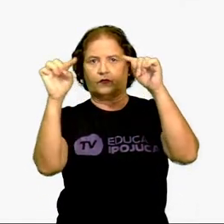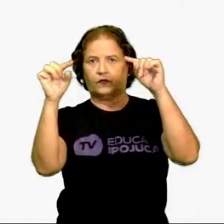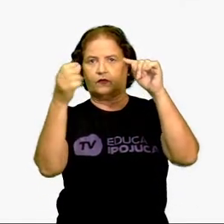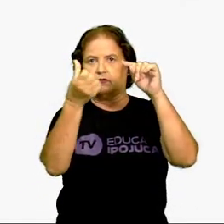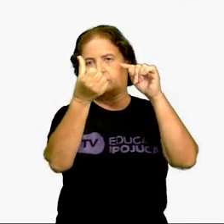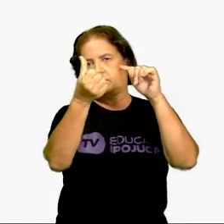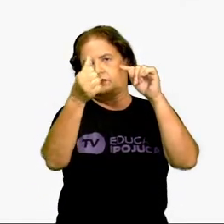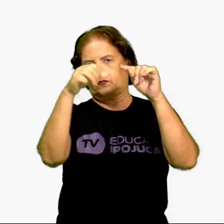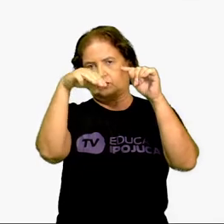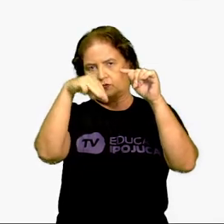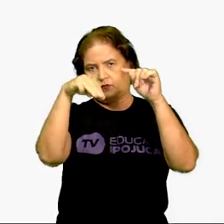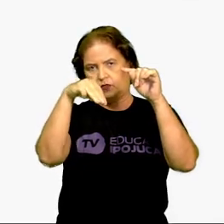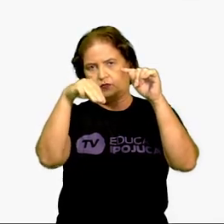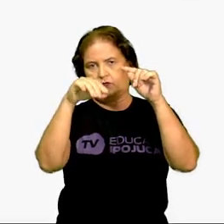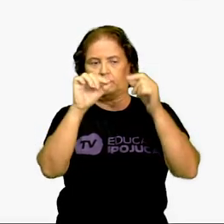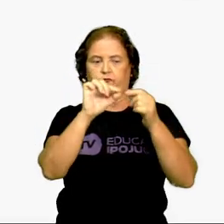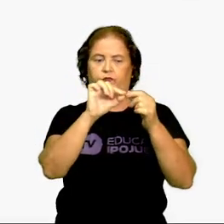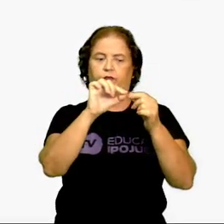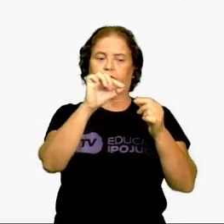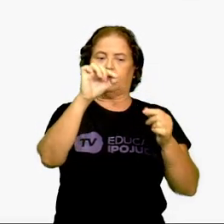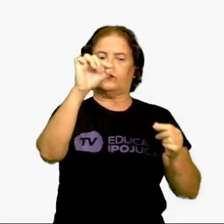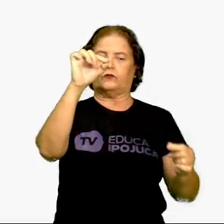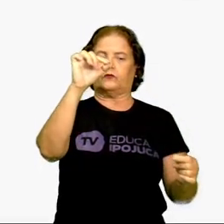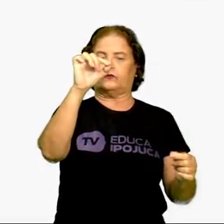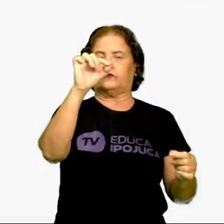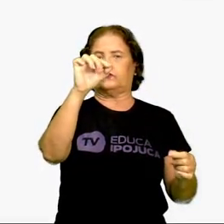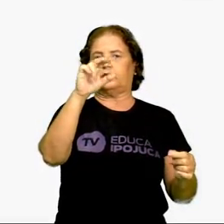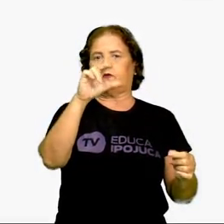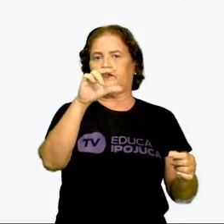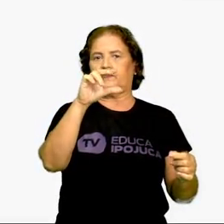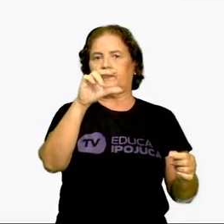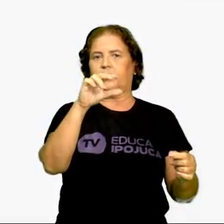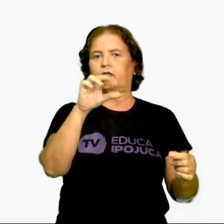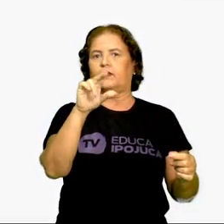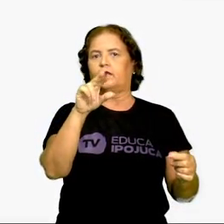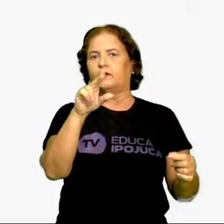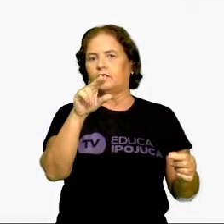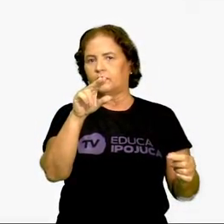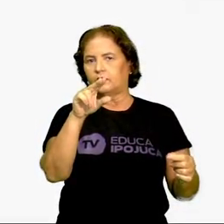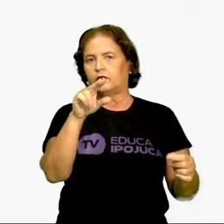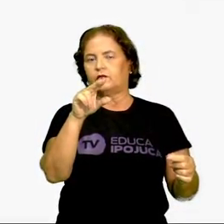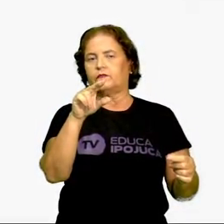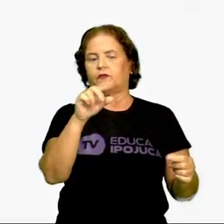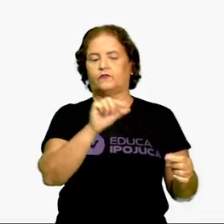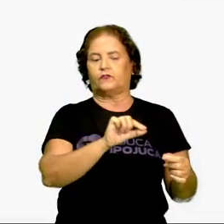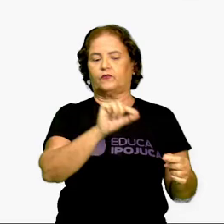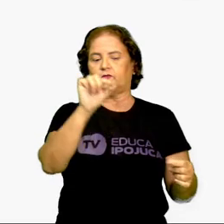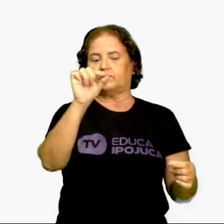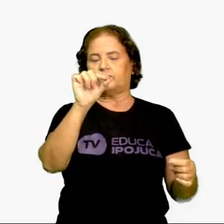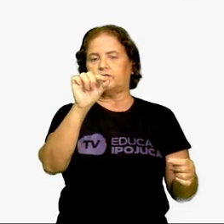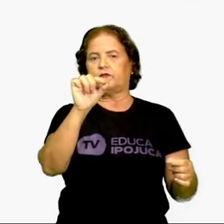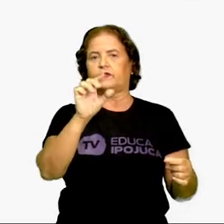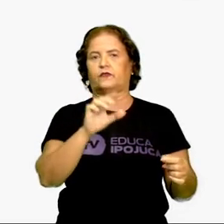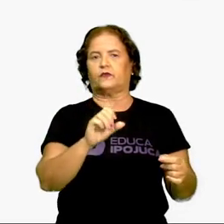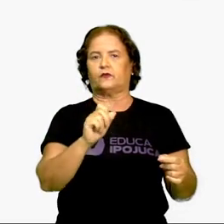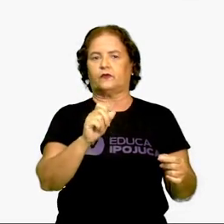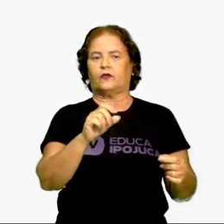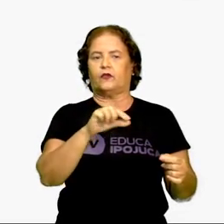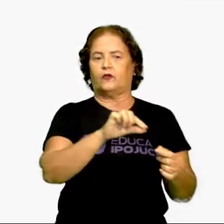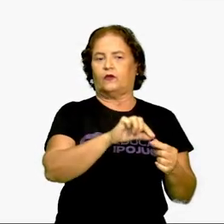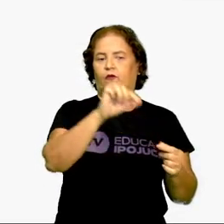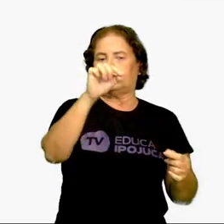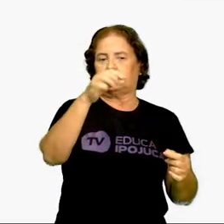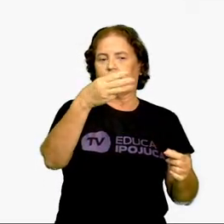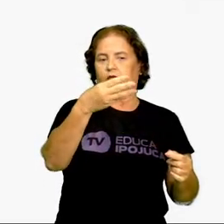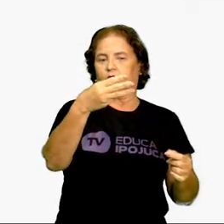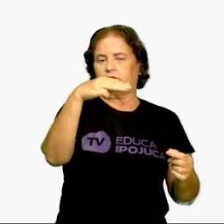6 metros. E a altura do trapézio também fica ali perpendicular às duas bases, ok? A altura aí é